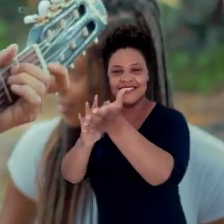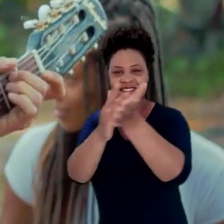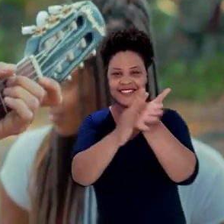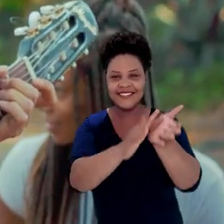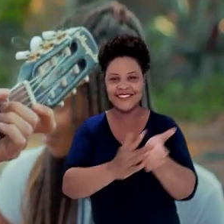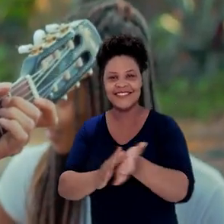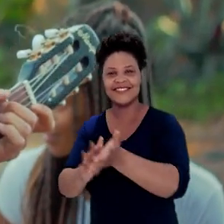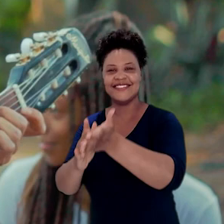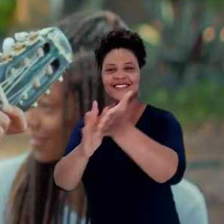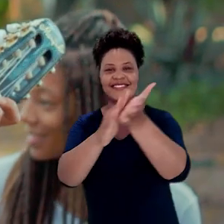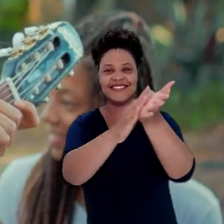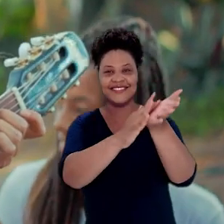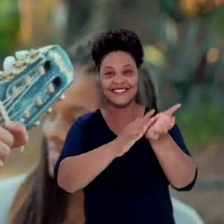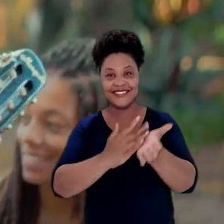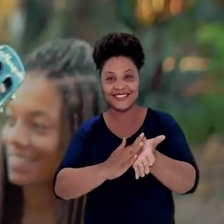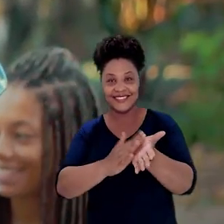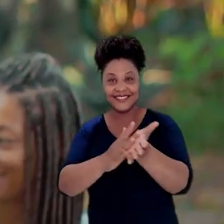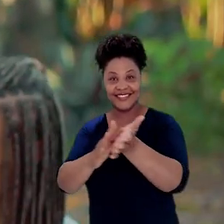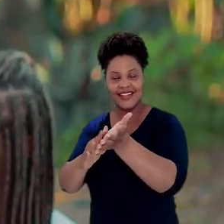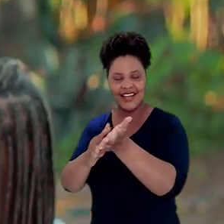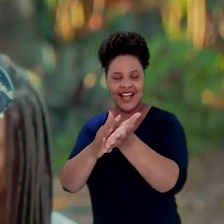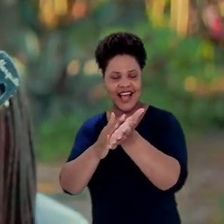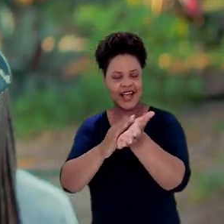aos futuros